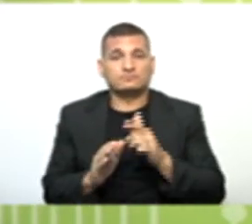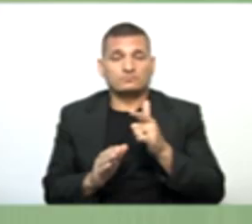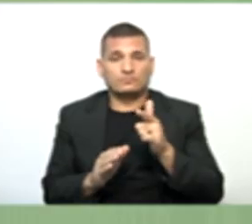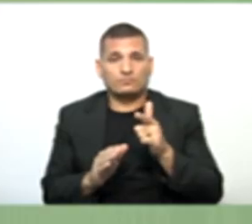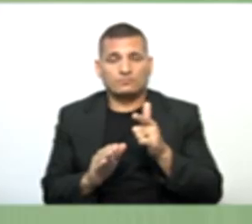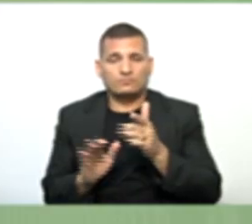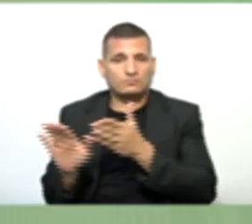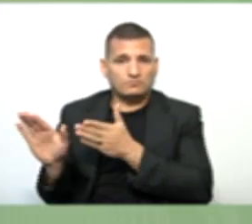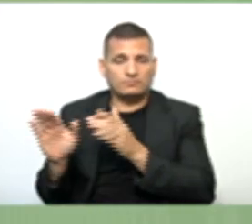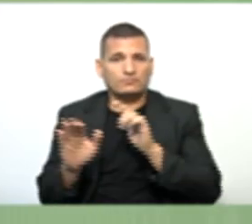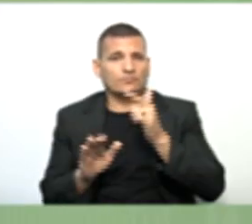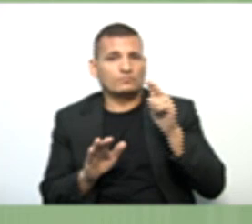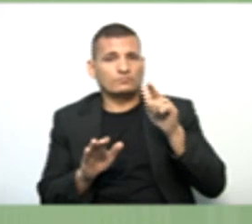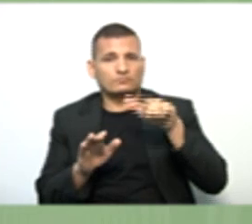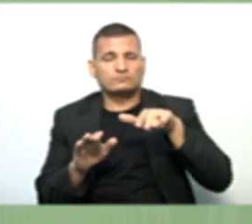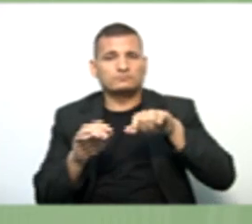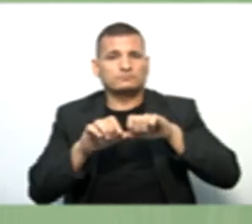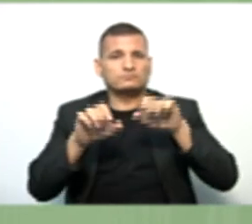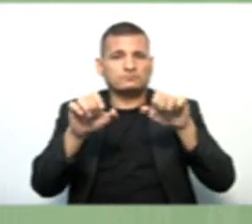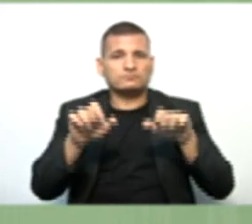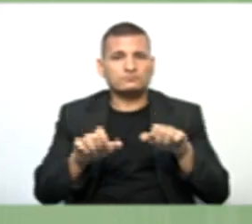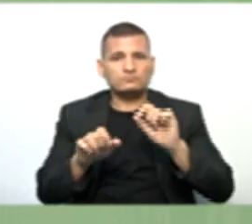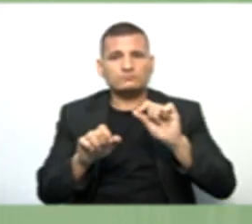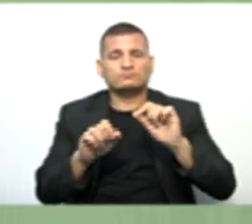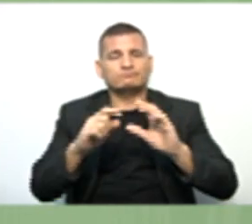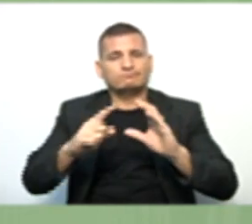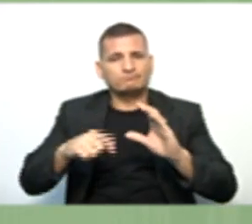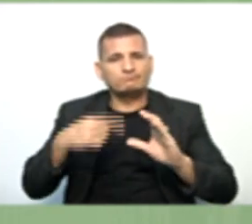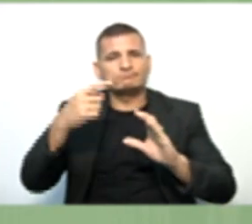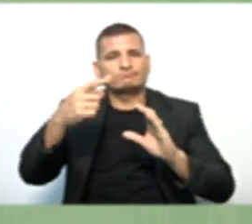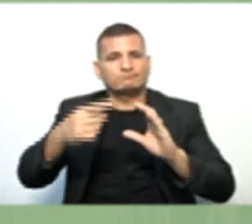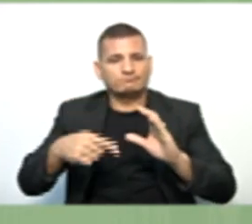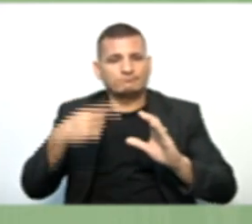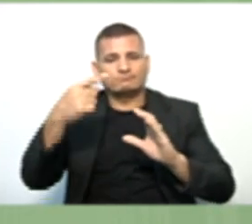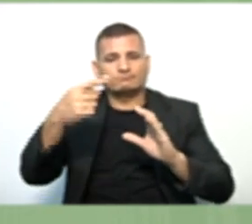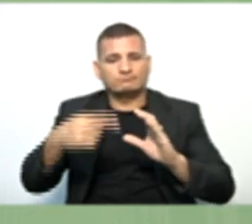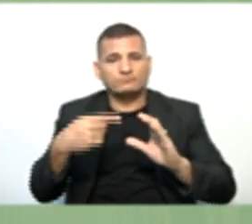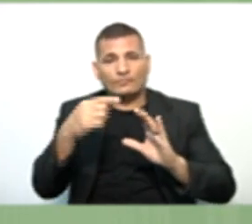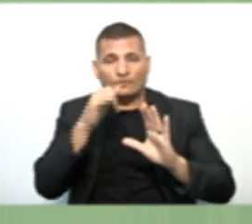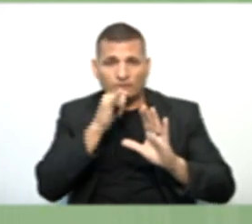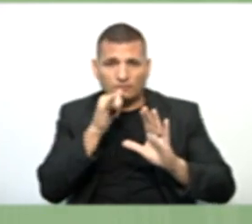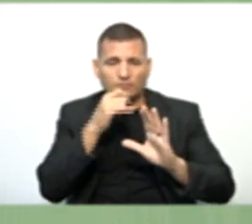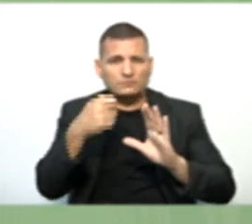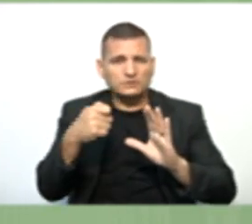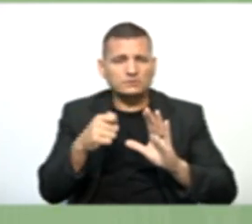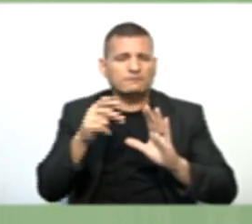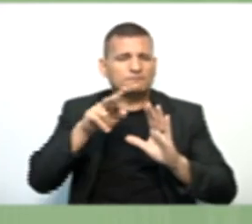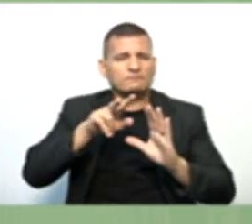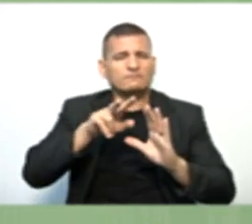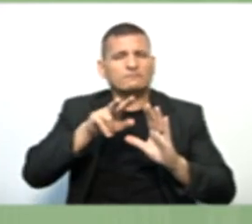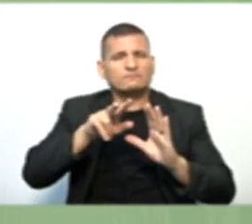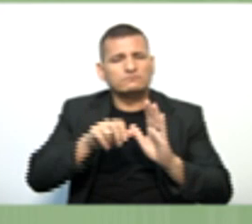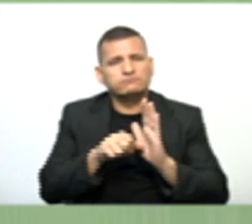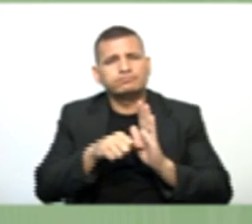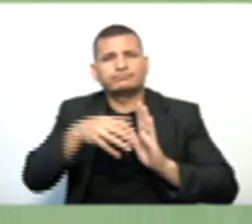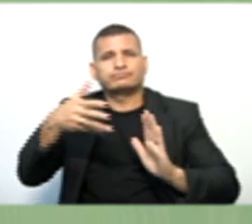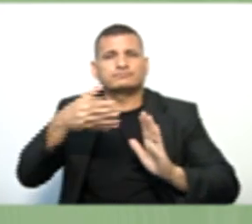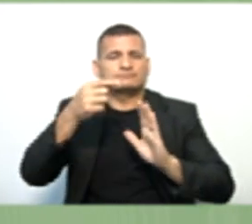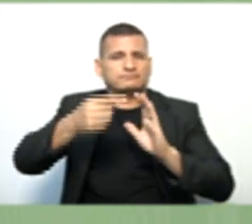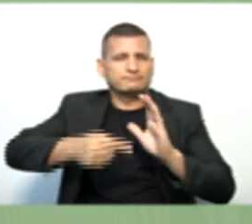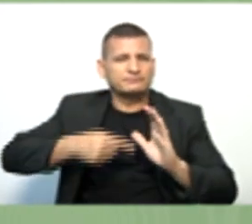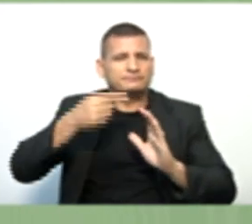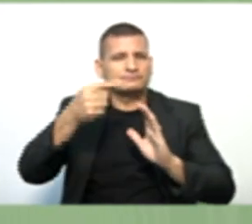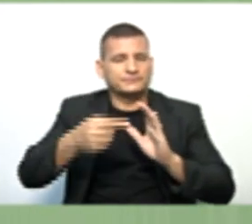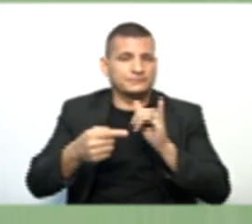estruturas de estruturas de controle de repetição. Quer dizer, quando eu preciso executar um comando várias vezes, quer dizer, eu